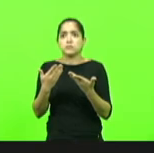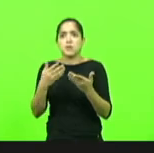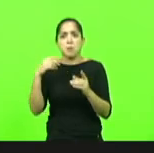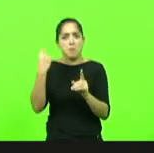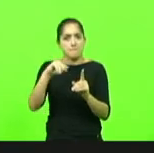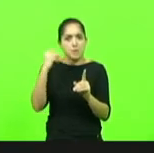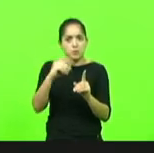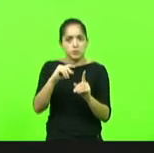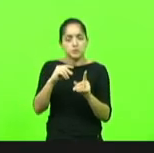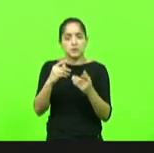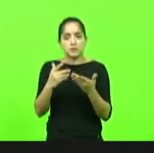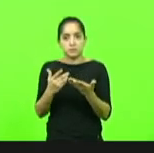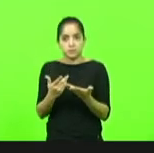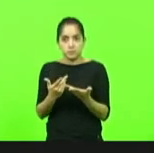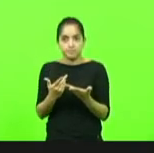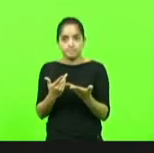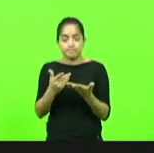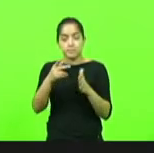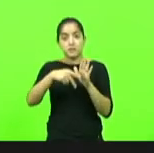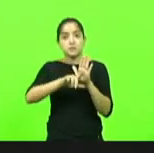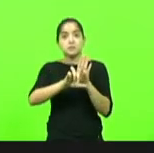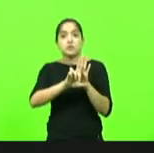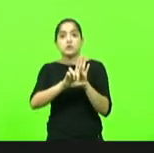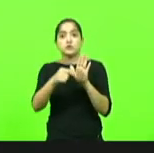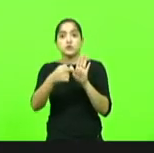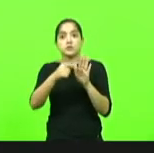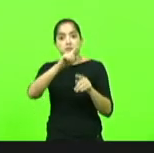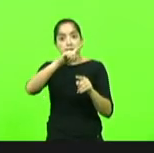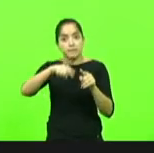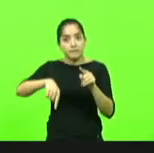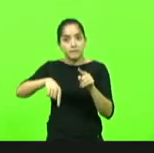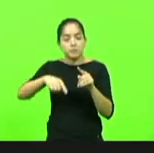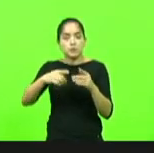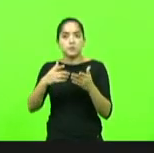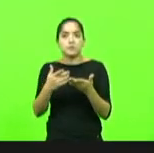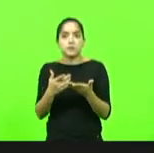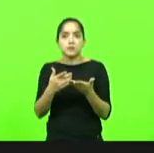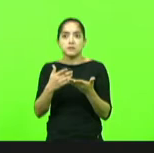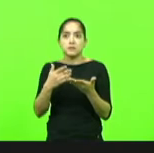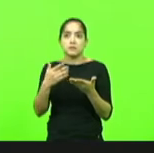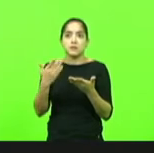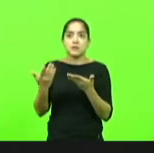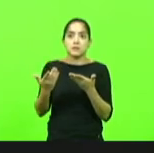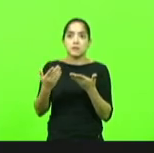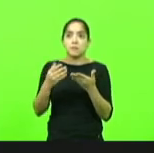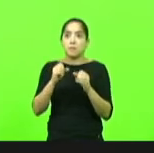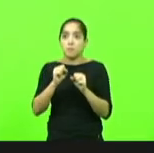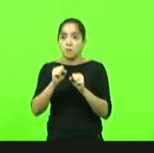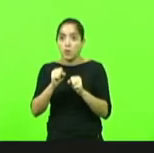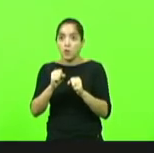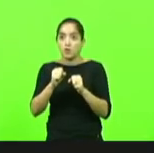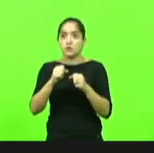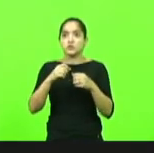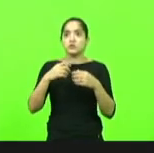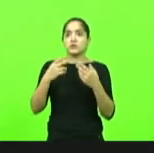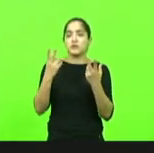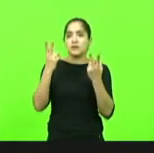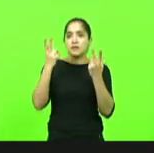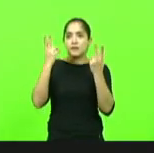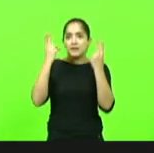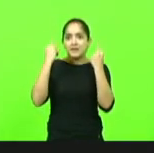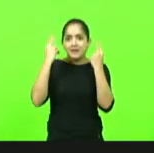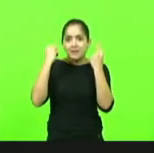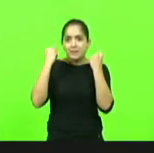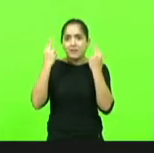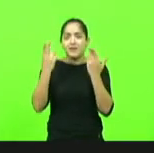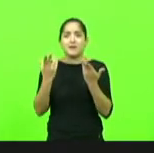projeto como esse, querendo vedar? Daqui a pouco também nós vamos proibir a corrida de cavalo, proibir a corrida de